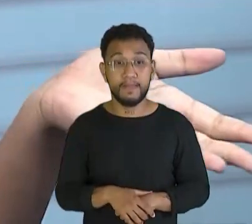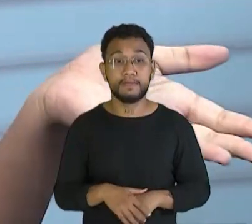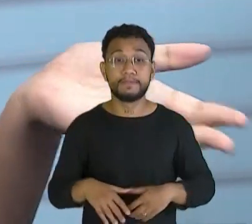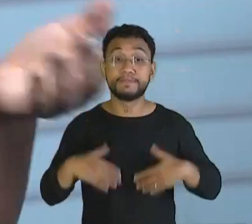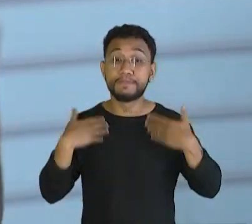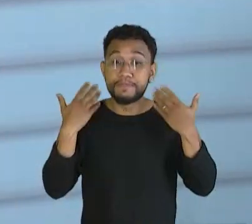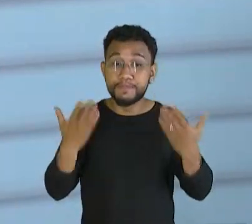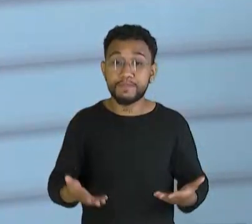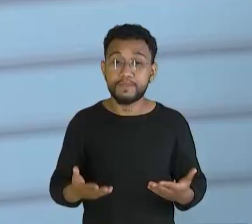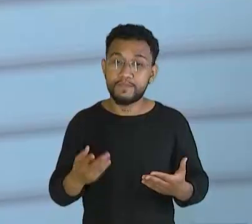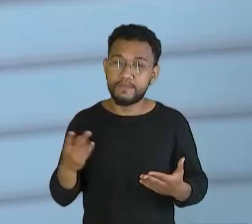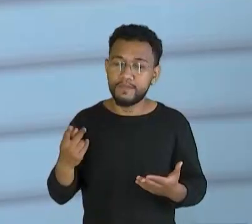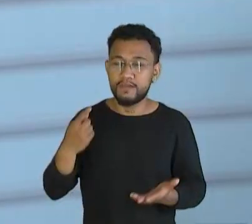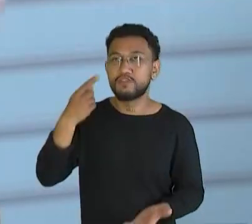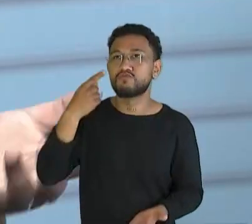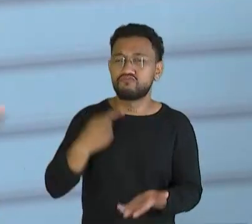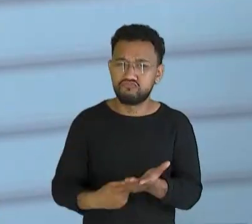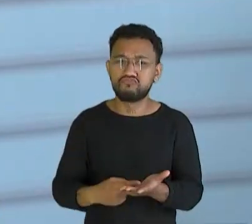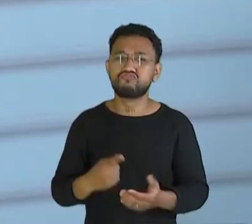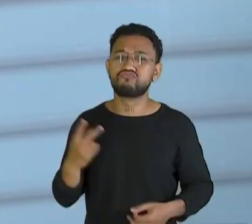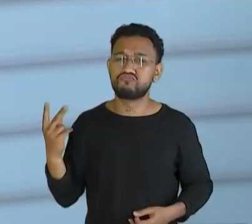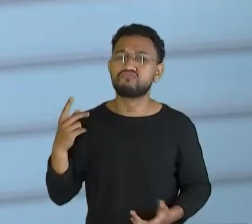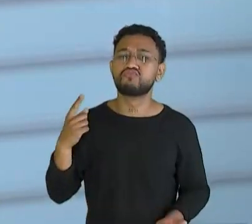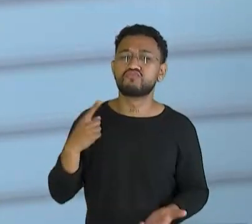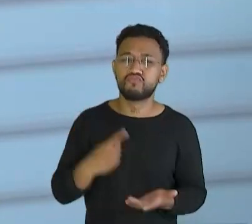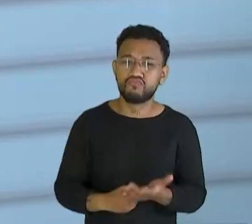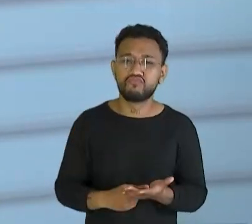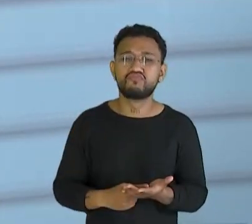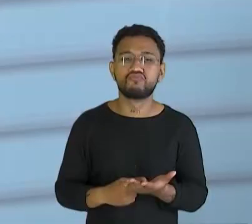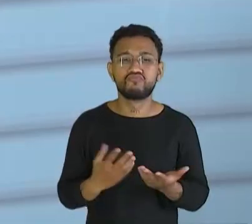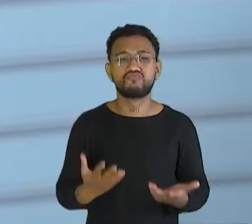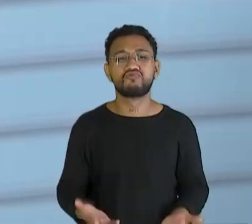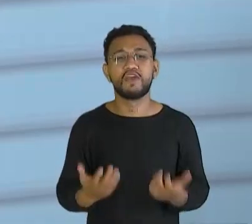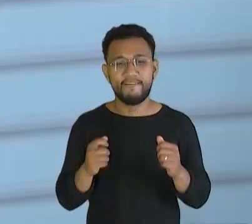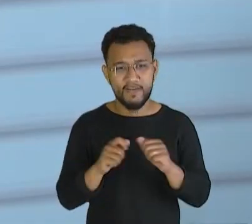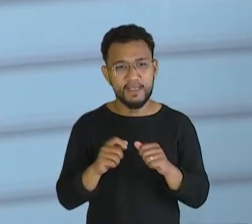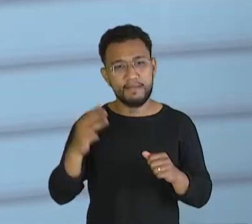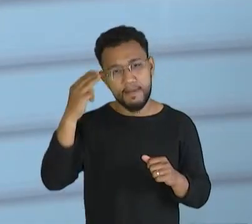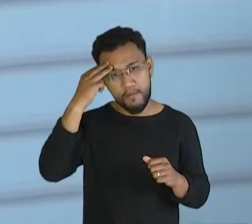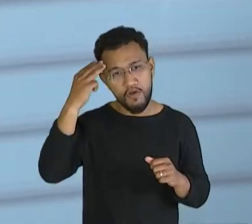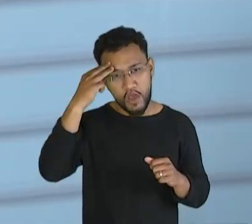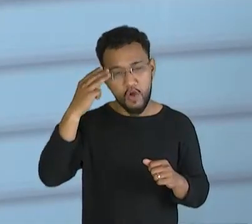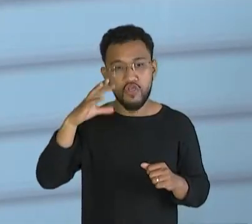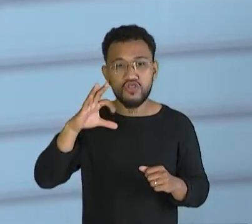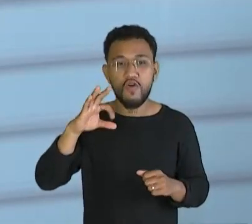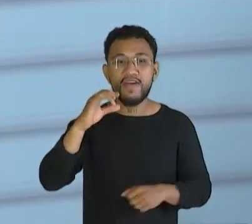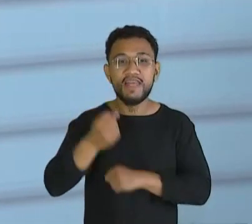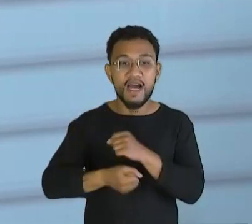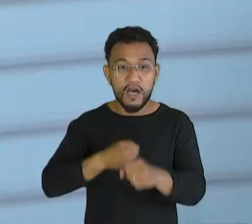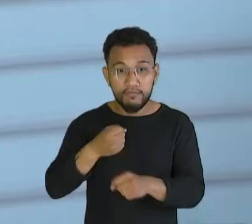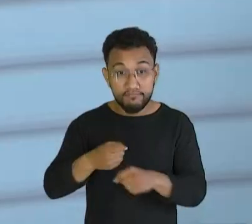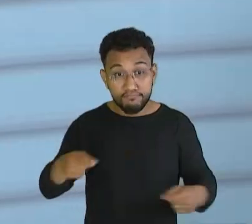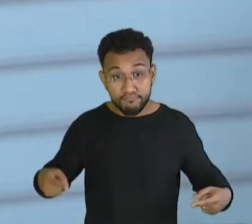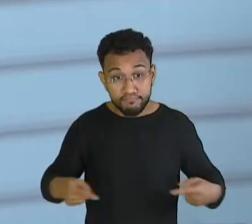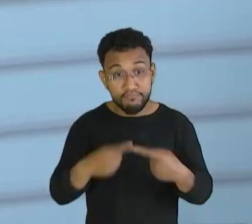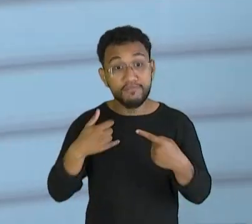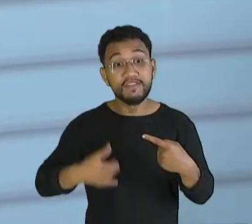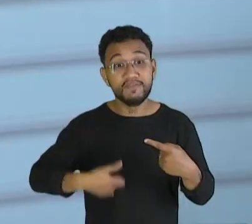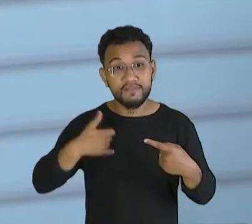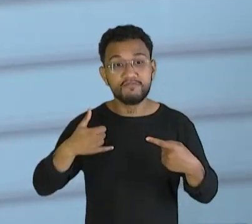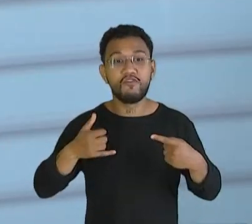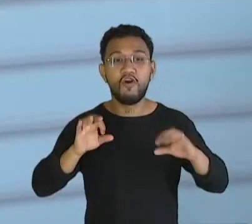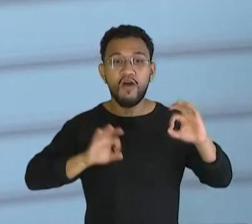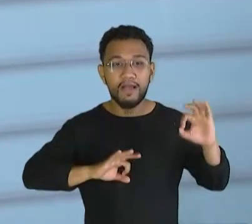gente fez meio que uma promessa entre nós duas de que a gente realizaria esse memorial nos 90 anos da casa, né? A gente,